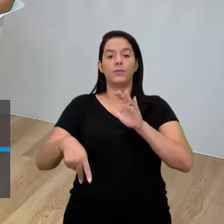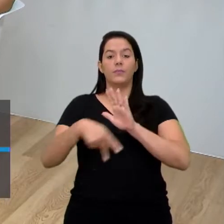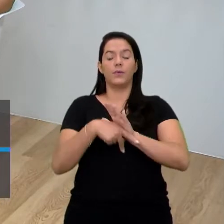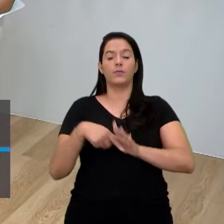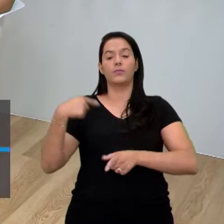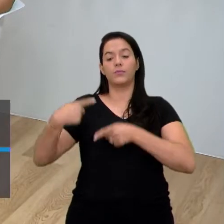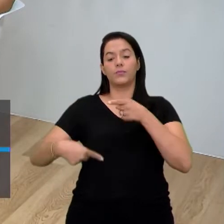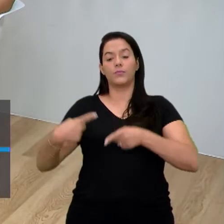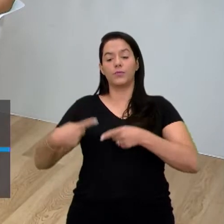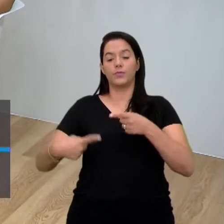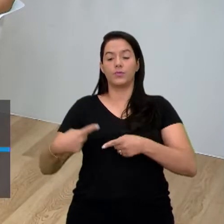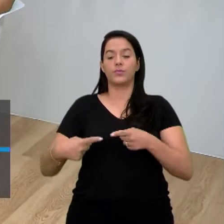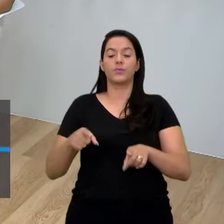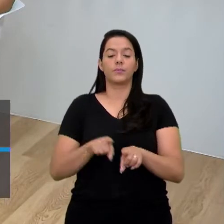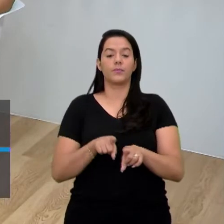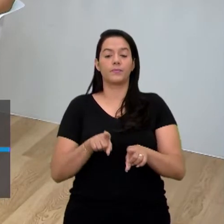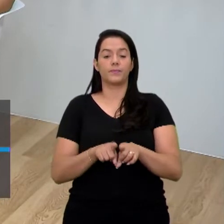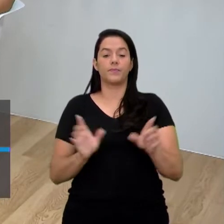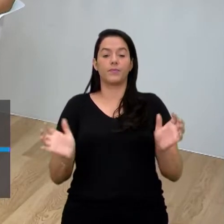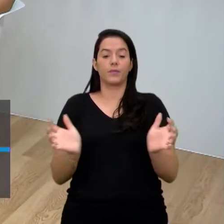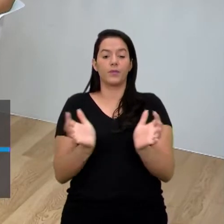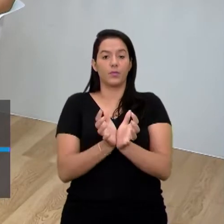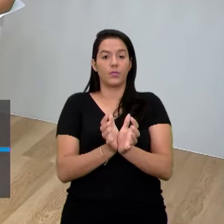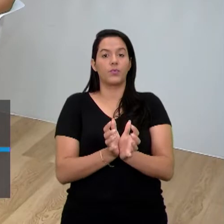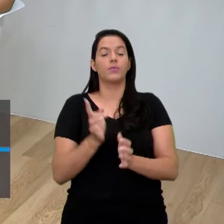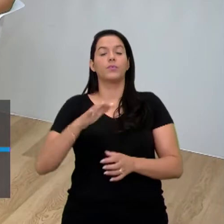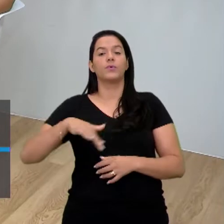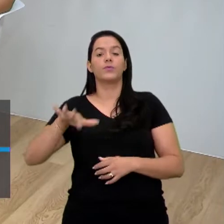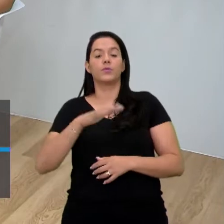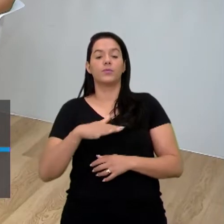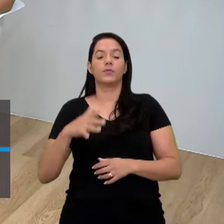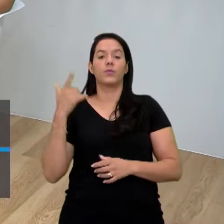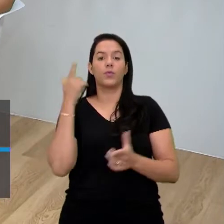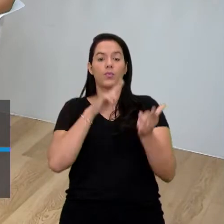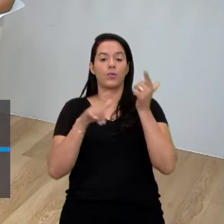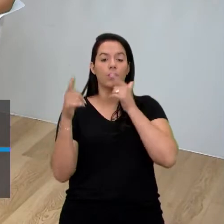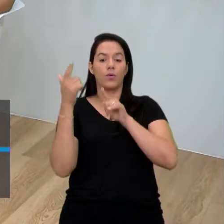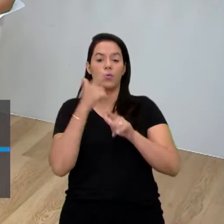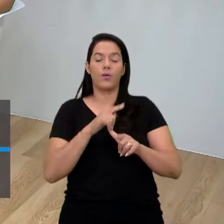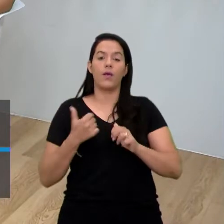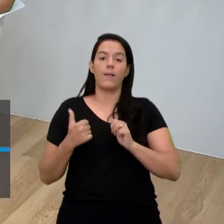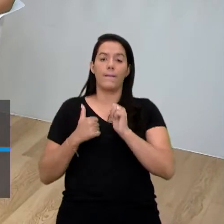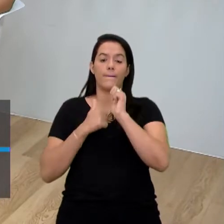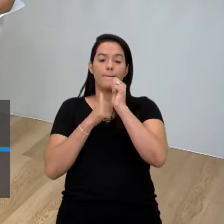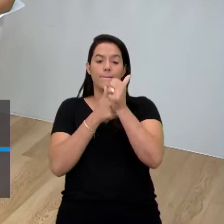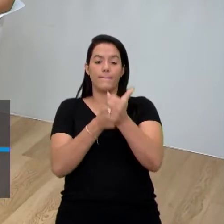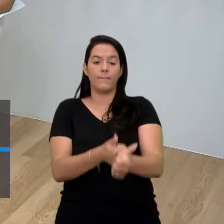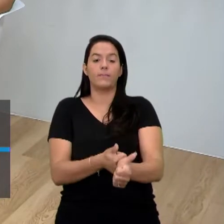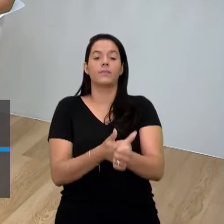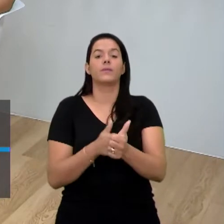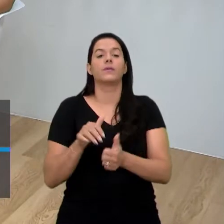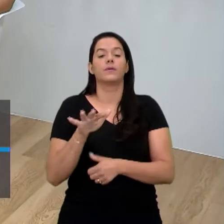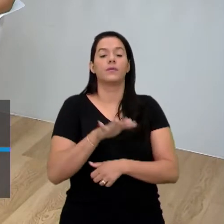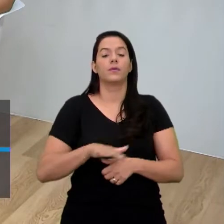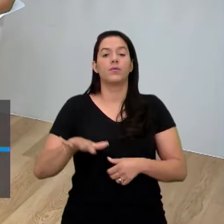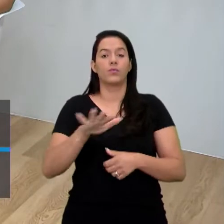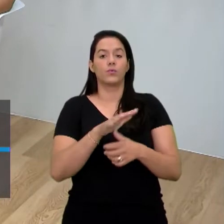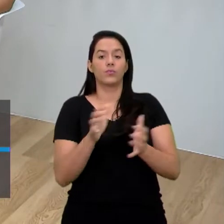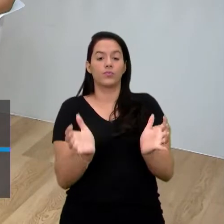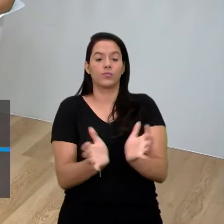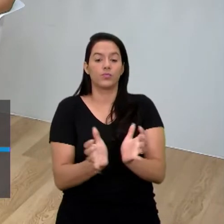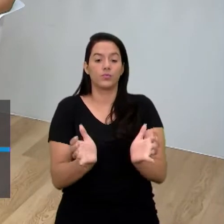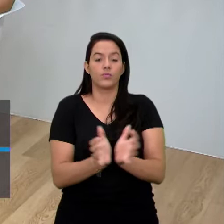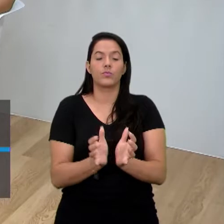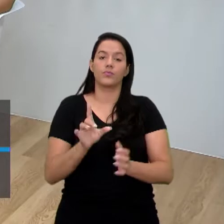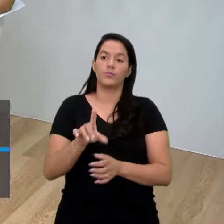Né? Muitas vezes grupos intolerantes chegam ao poder, começam a perseguir determinadas gentes por causa de